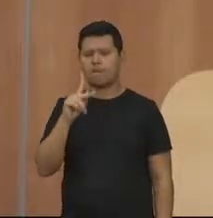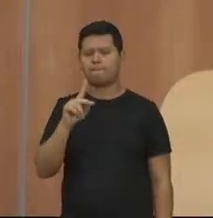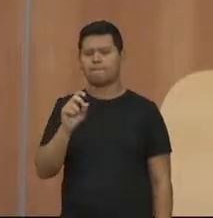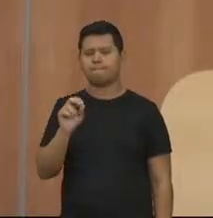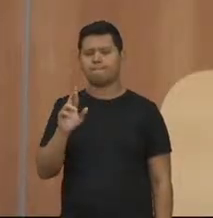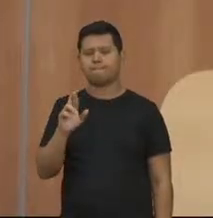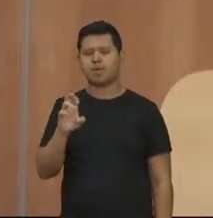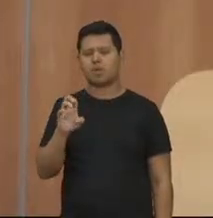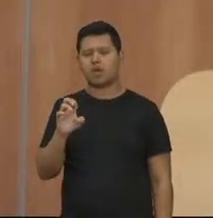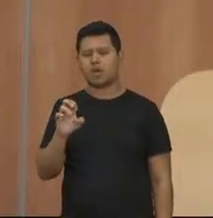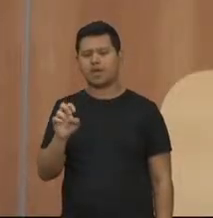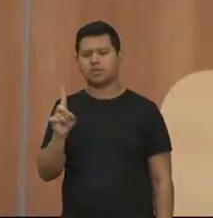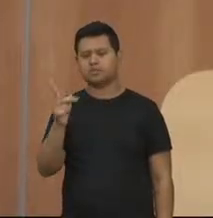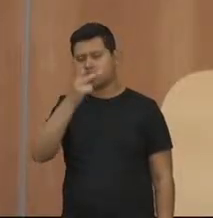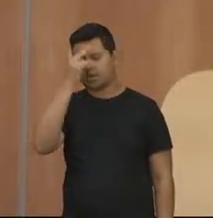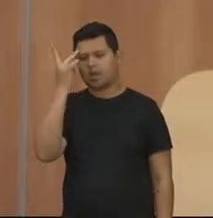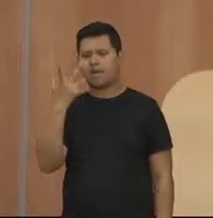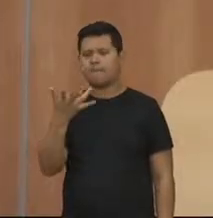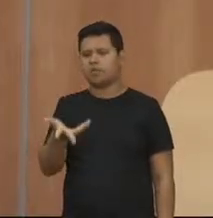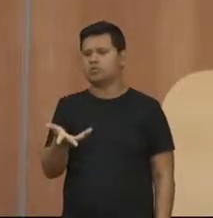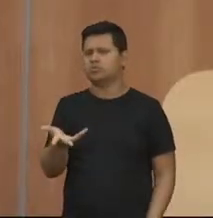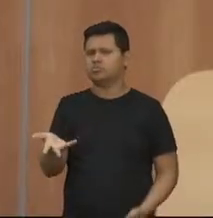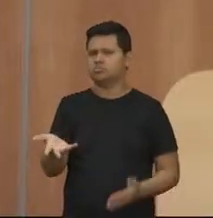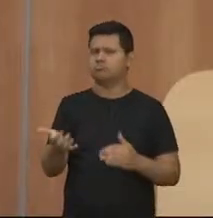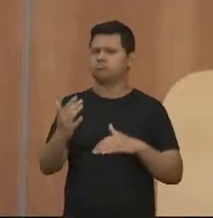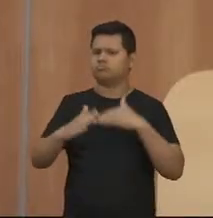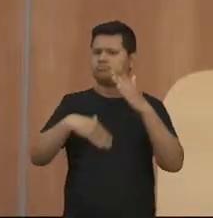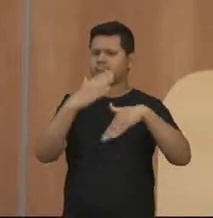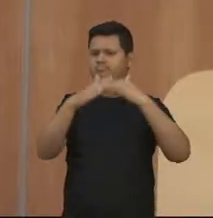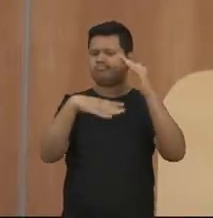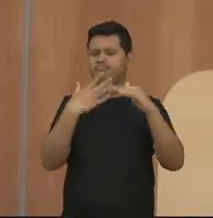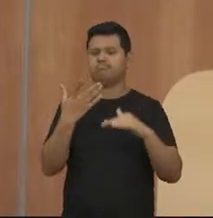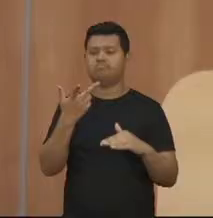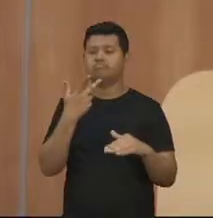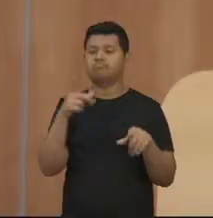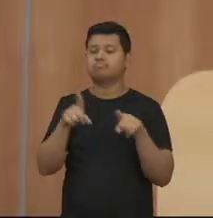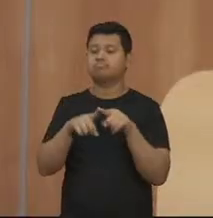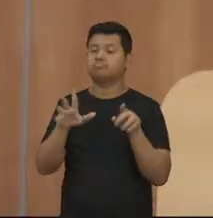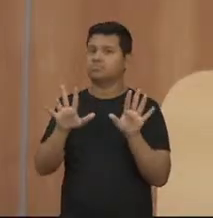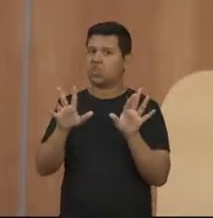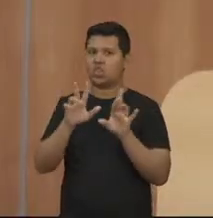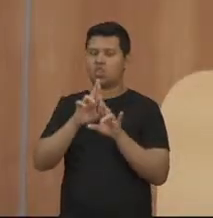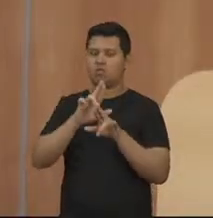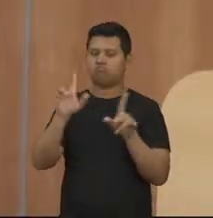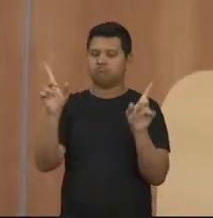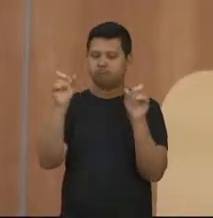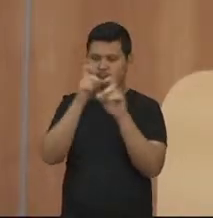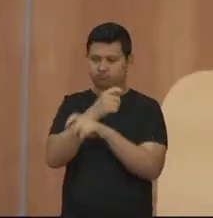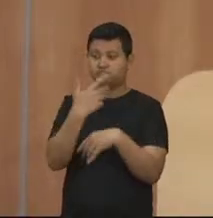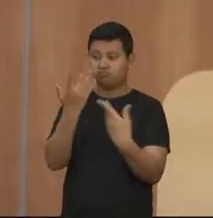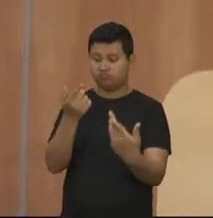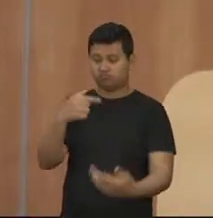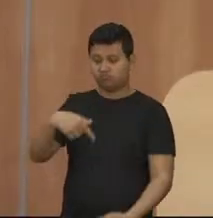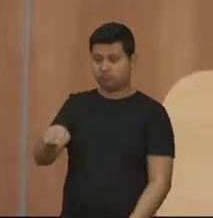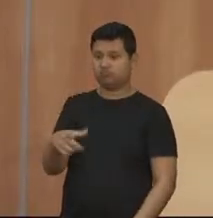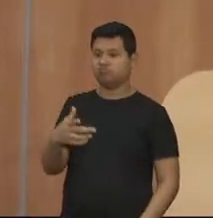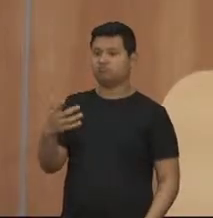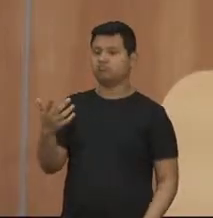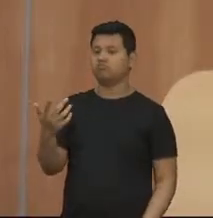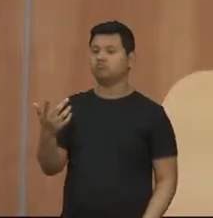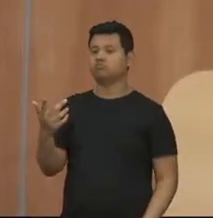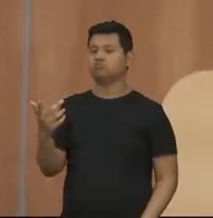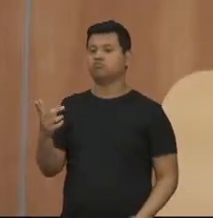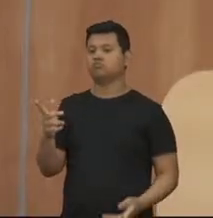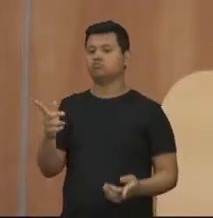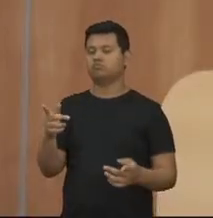Aquela molecada que é formada lá, ela cresce, multiplica boas práticas e ela dificilmente, no trânsito, como agente mirim, ela vai ser